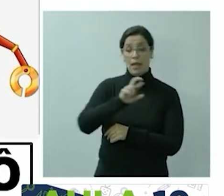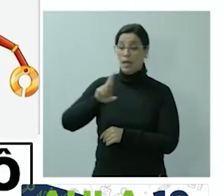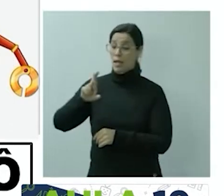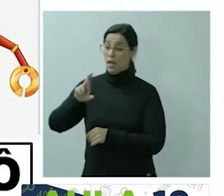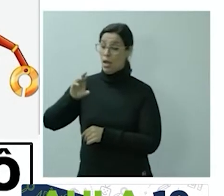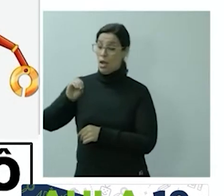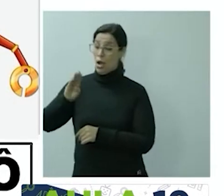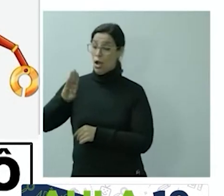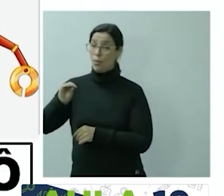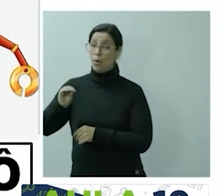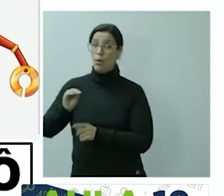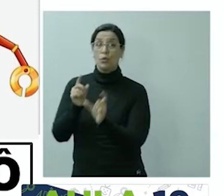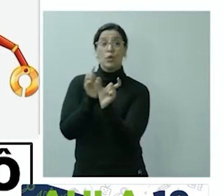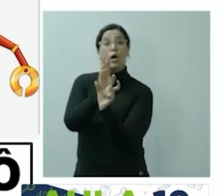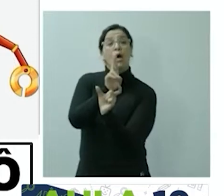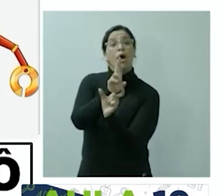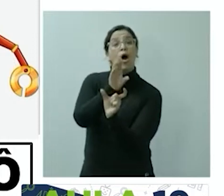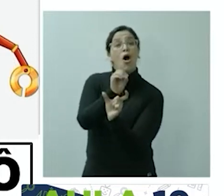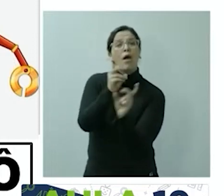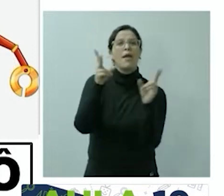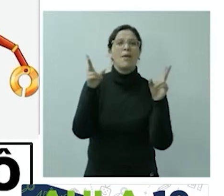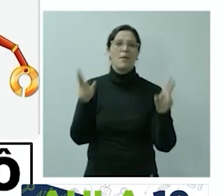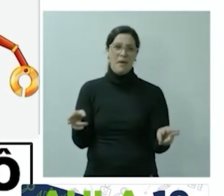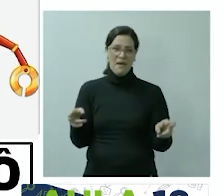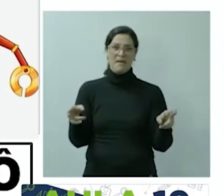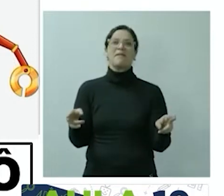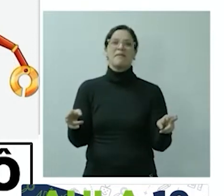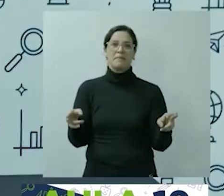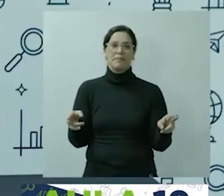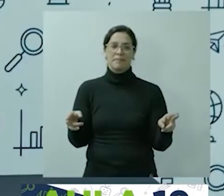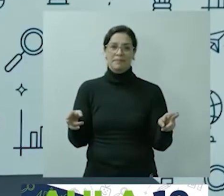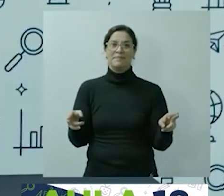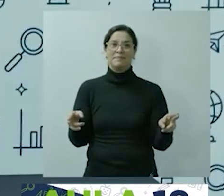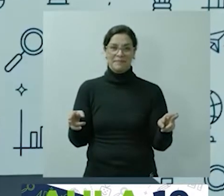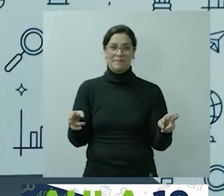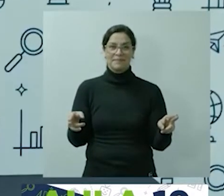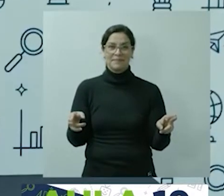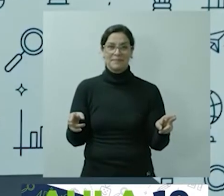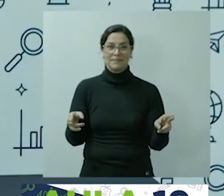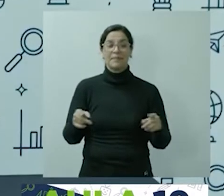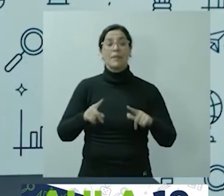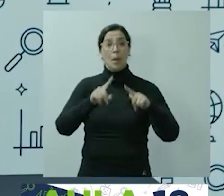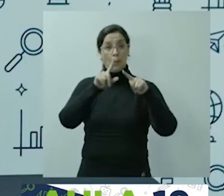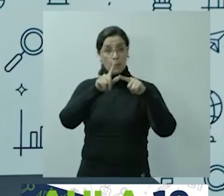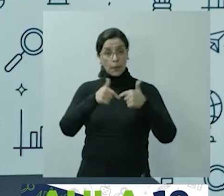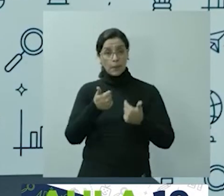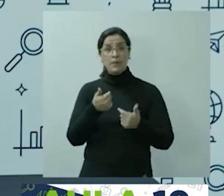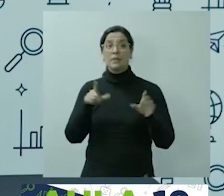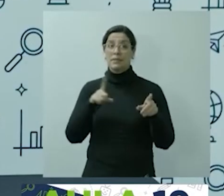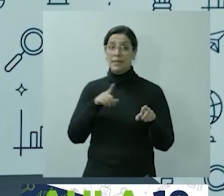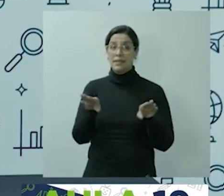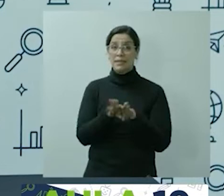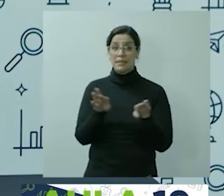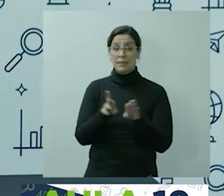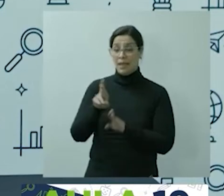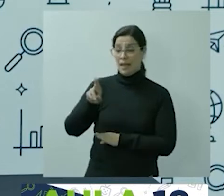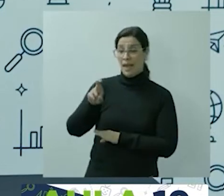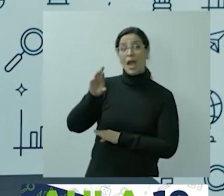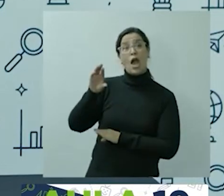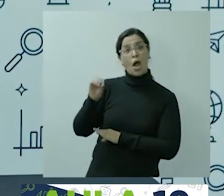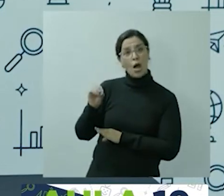o robô começam com a mesma sílaba inicial, que é ro, ou ró. Que tem o